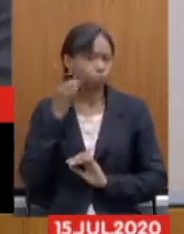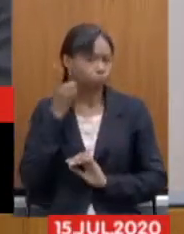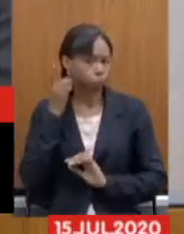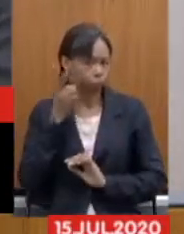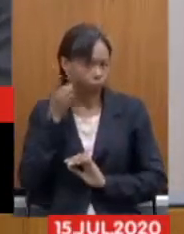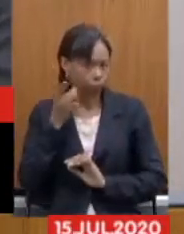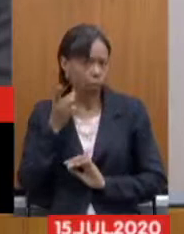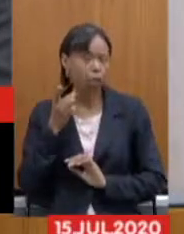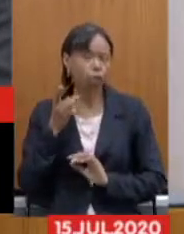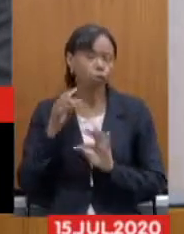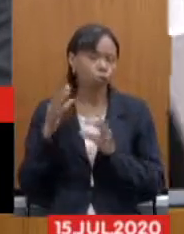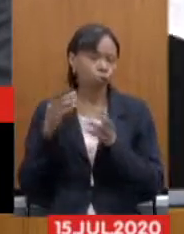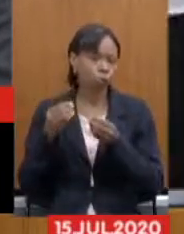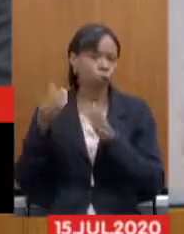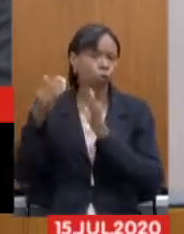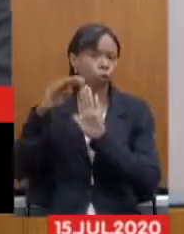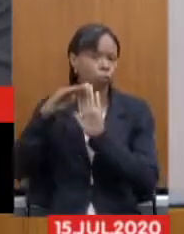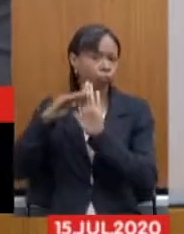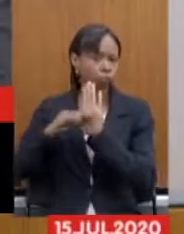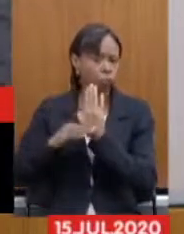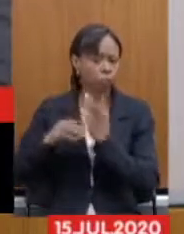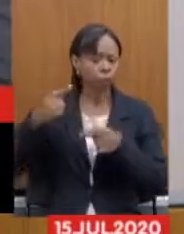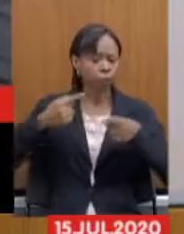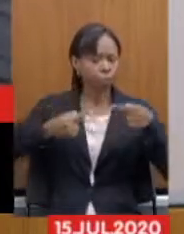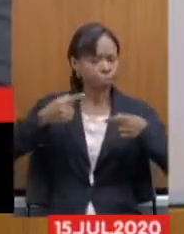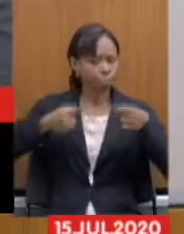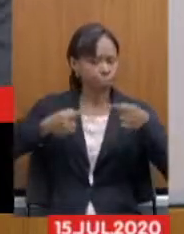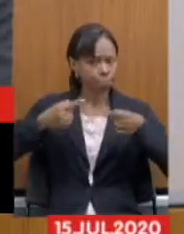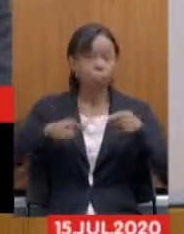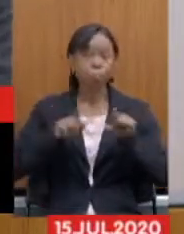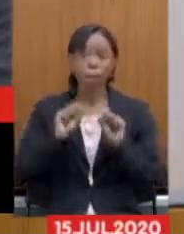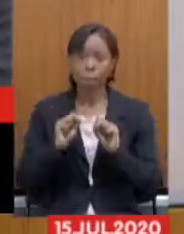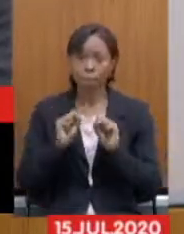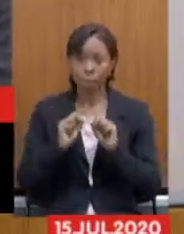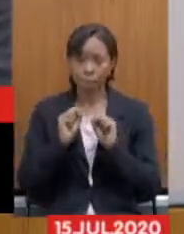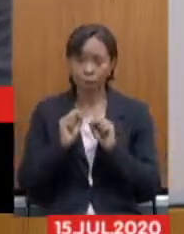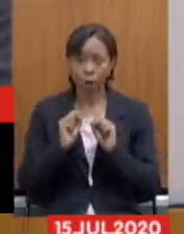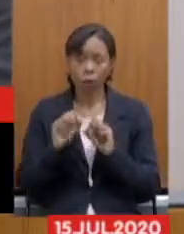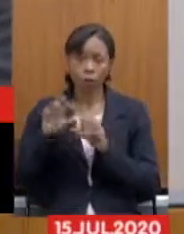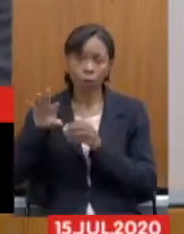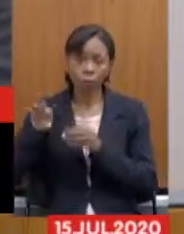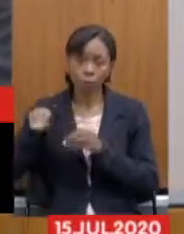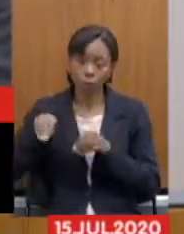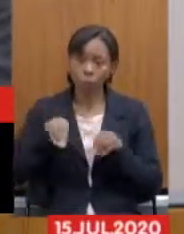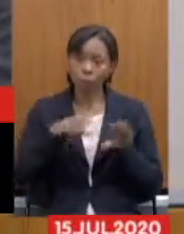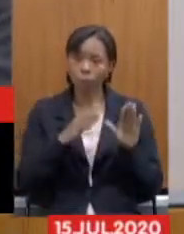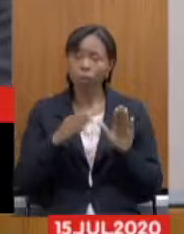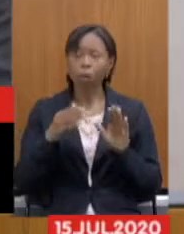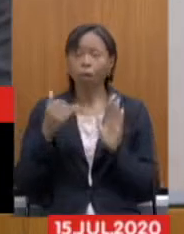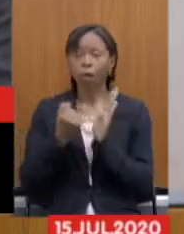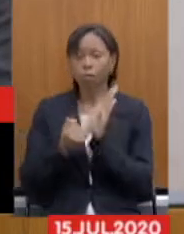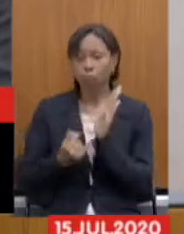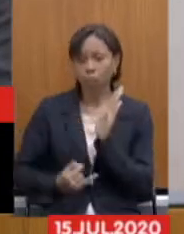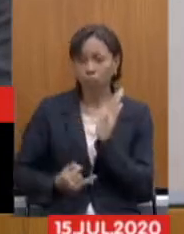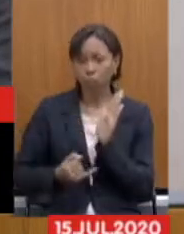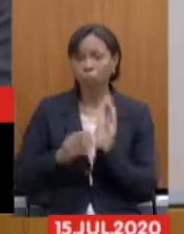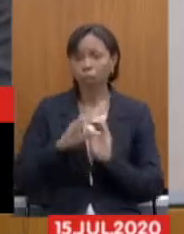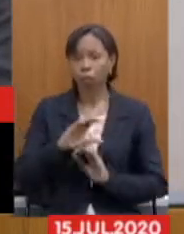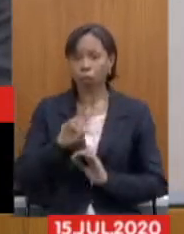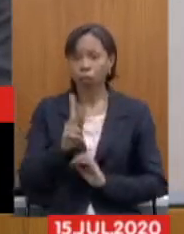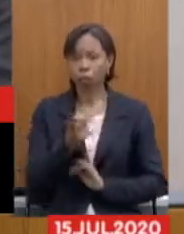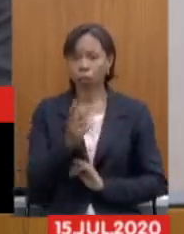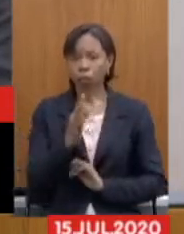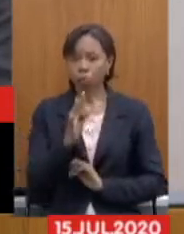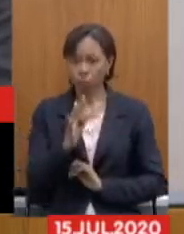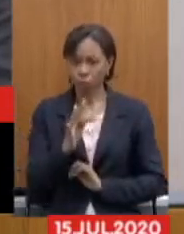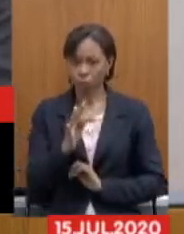excelentíssimos deputados inscritos para o debate. Para isso, já podem encaminhar suas respectivas inscrições pelo chat online do Zoom.